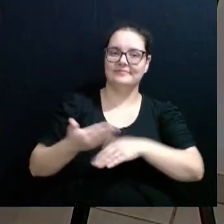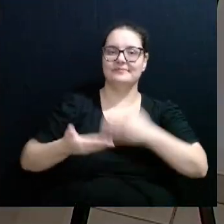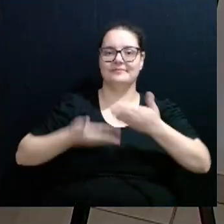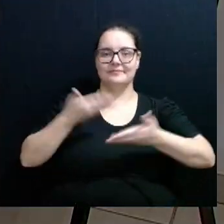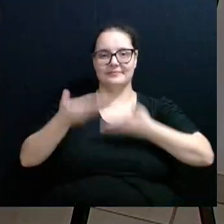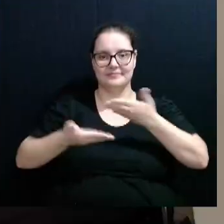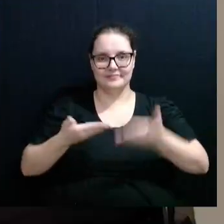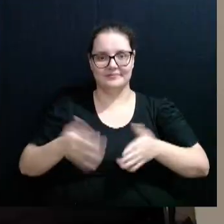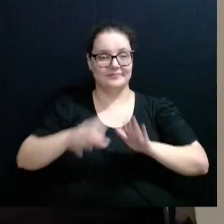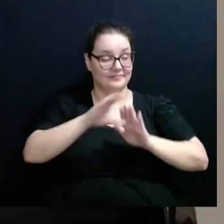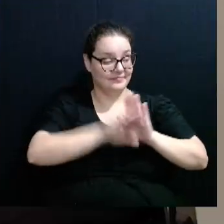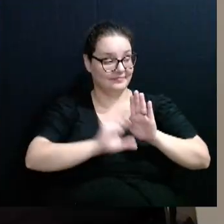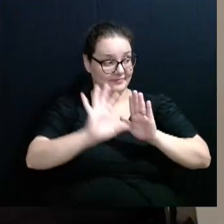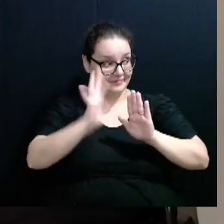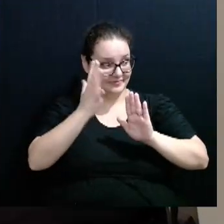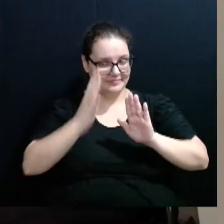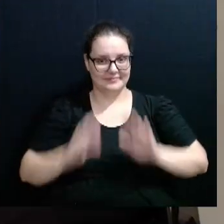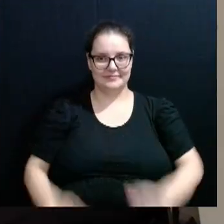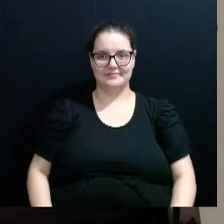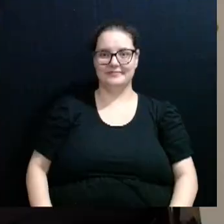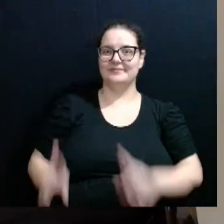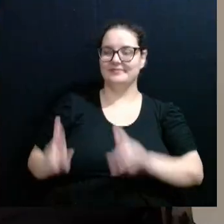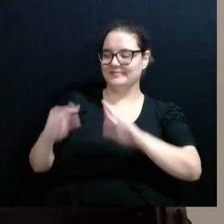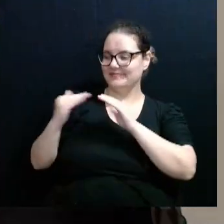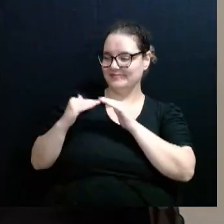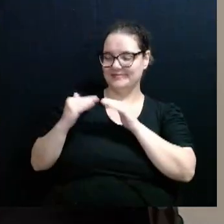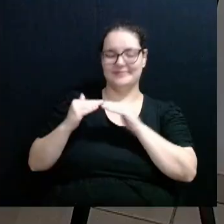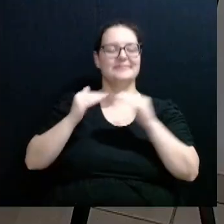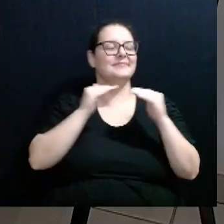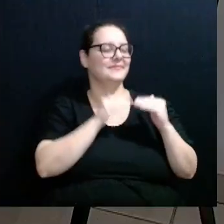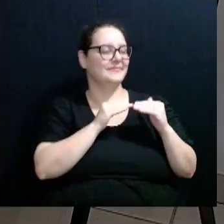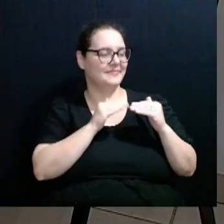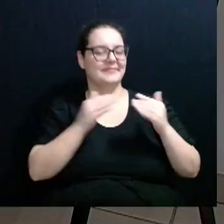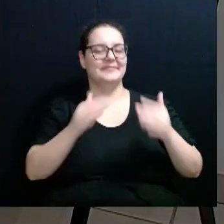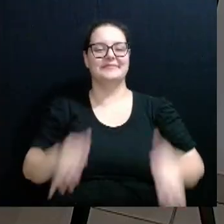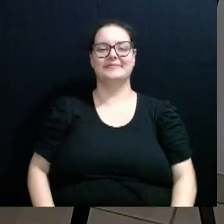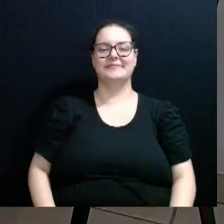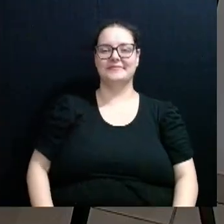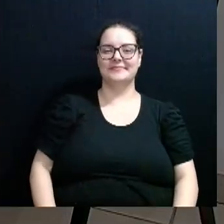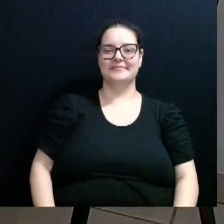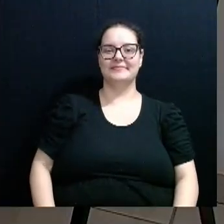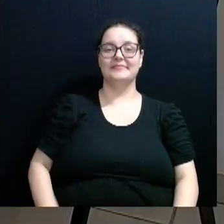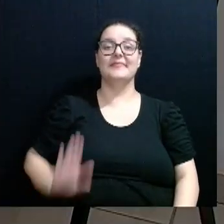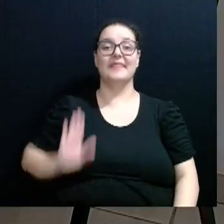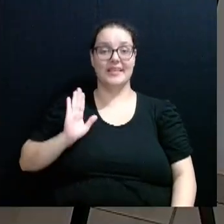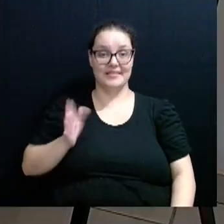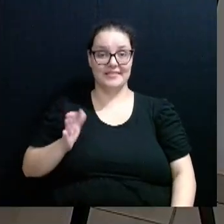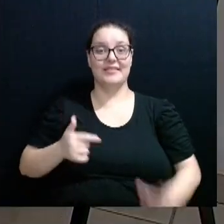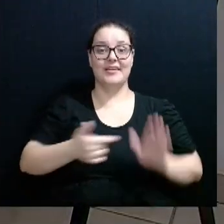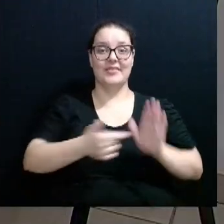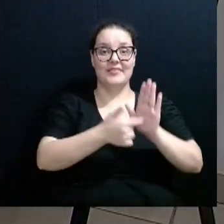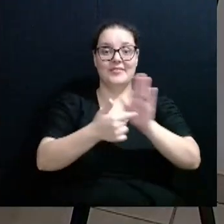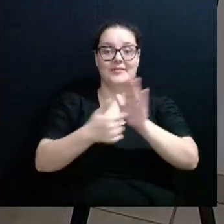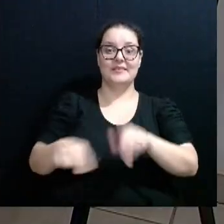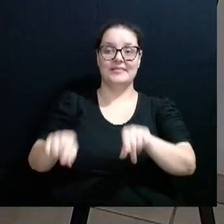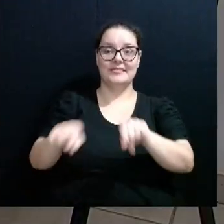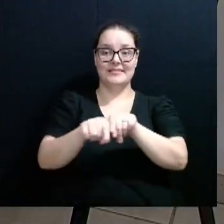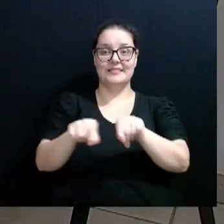ele acontecer. Que Combinado? ótimo. Combinado. E olha, já já a gente vai mostrar inclusive essa